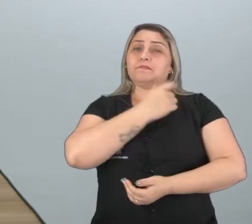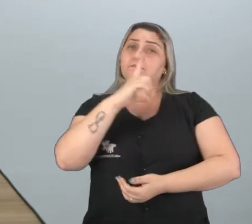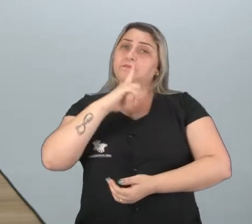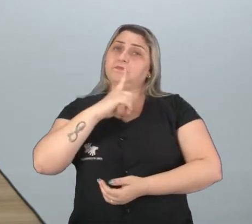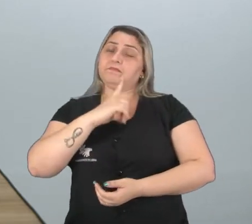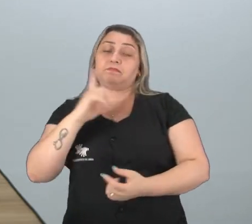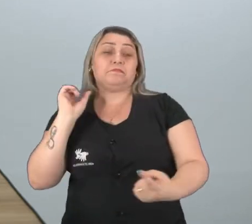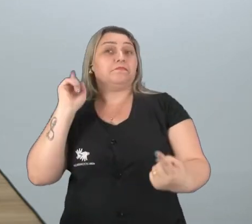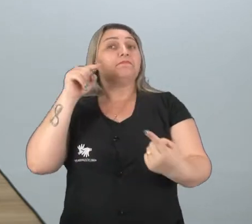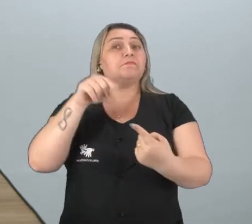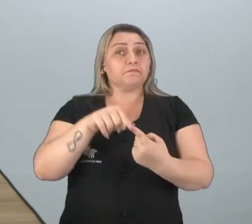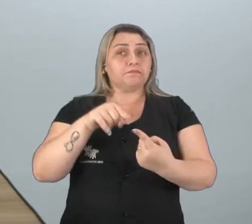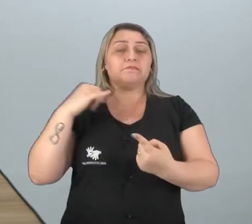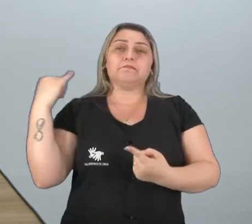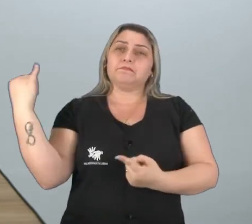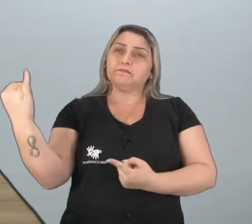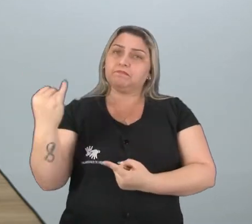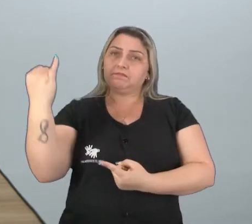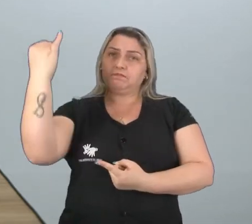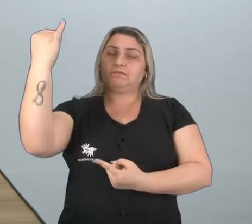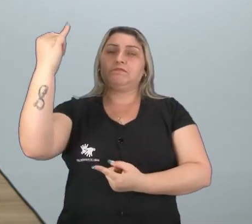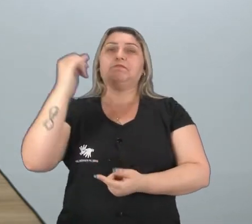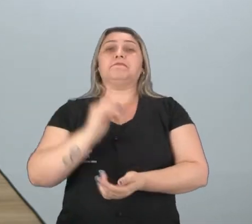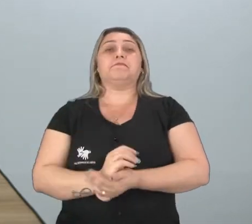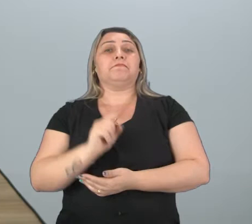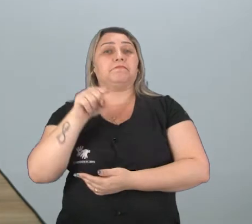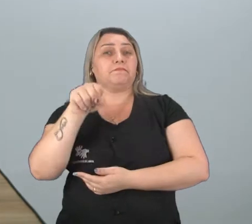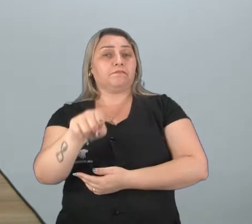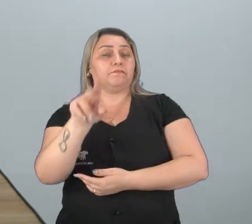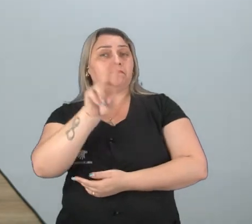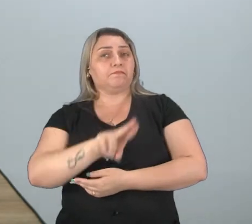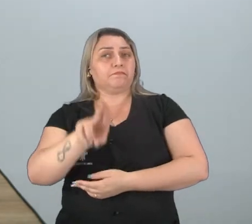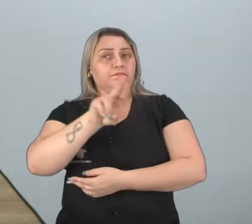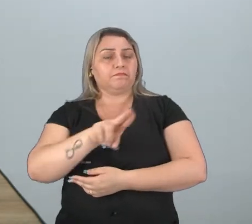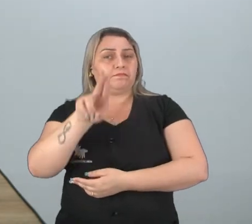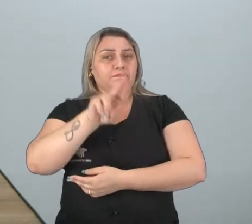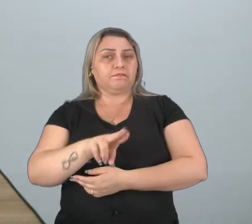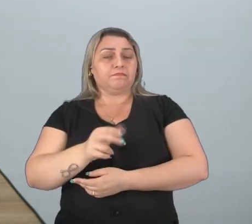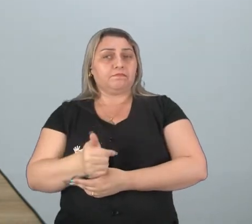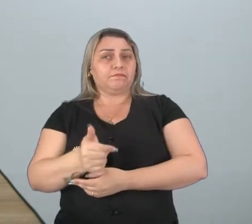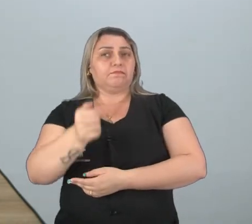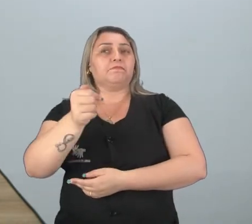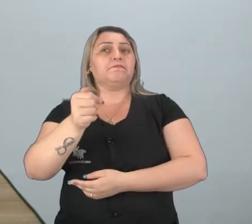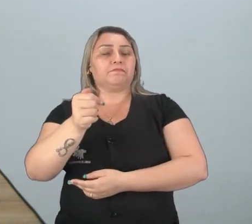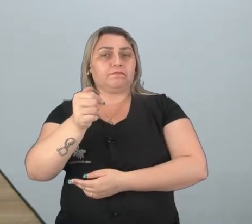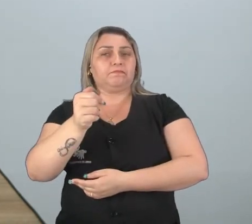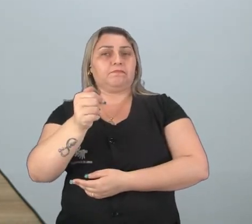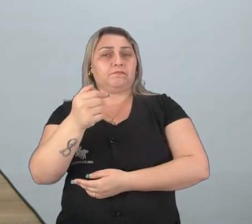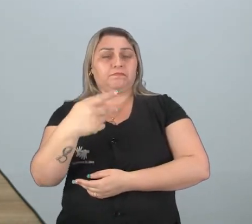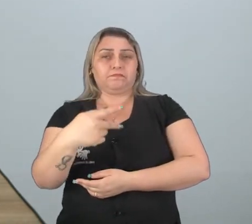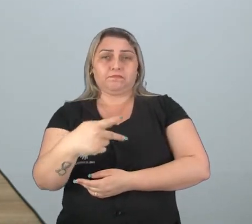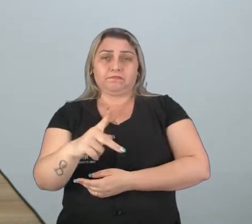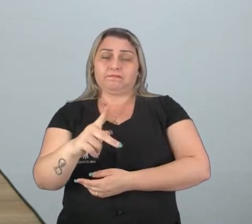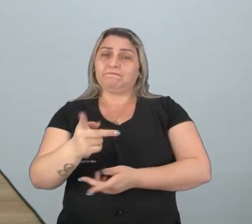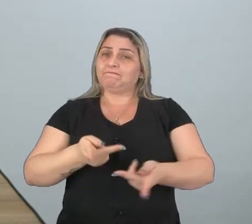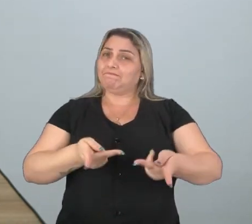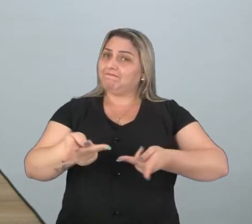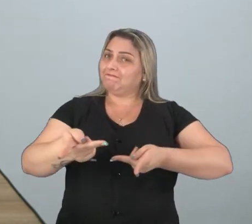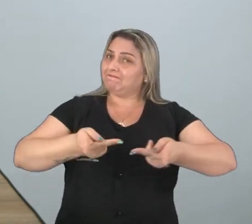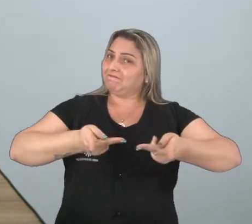a função muito importante que você vai utilizar para ligar o seu